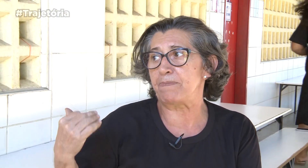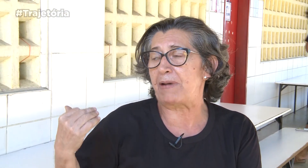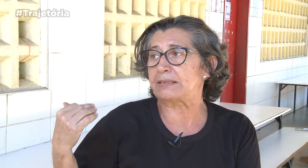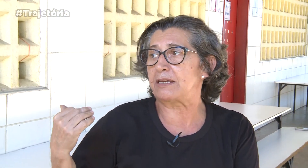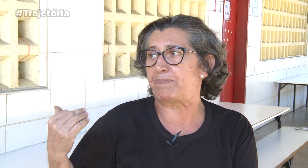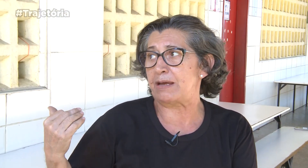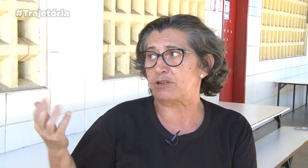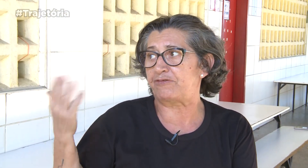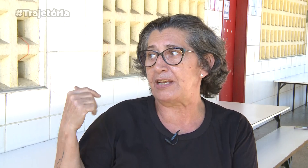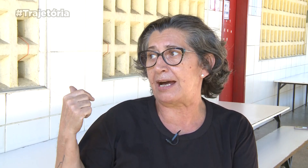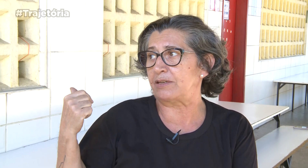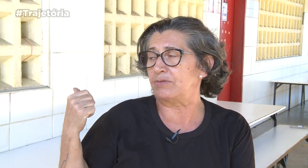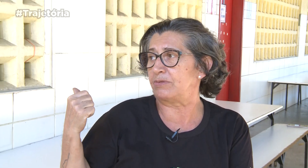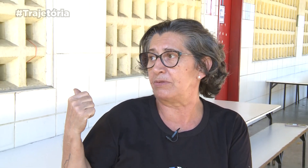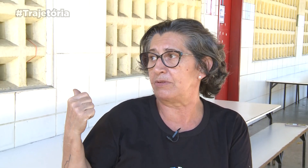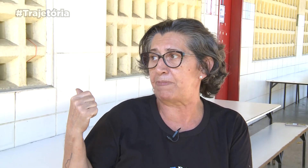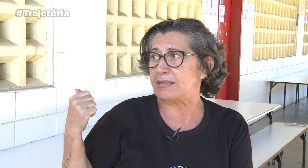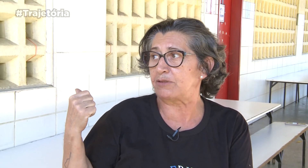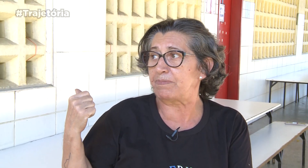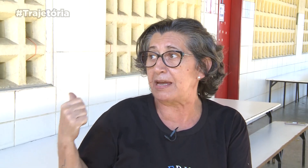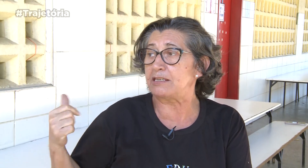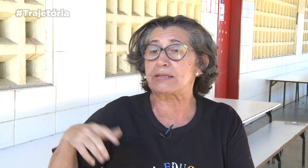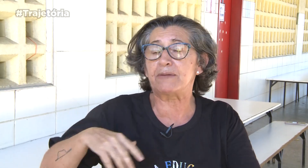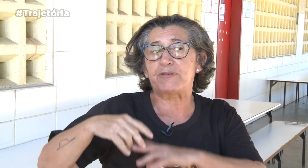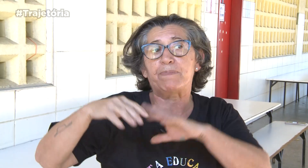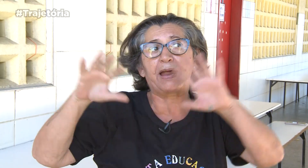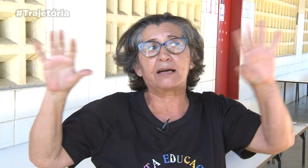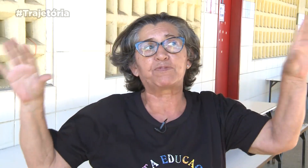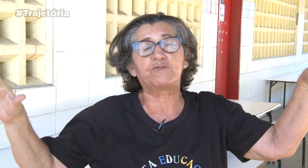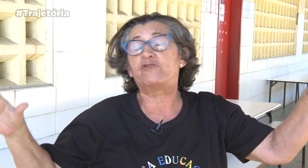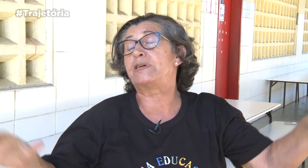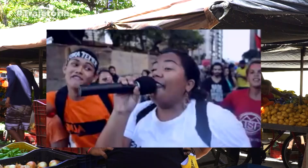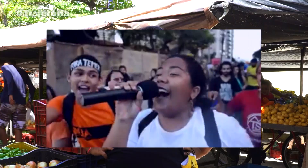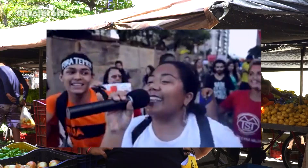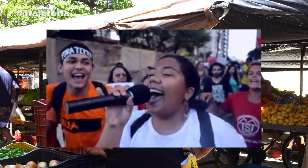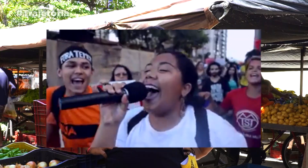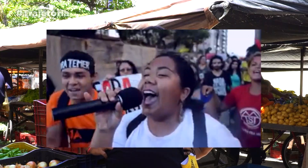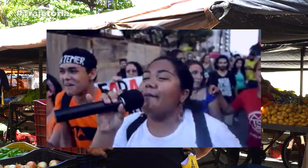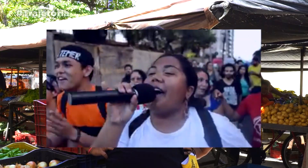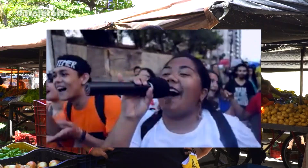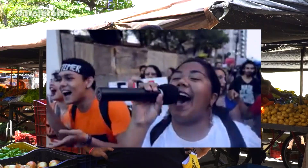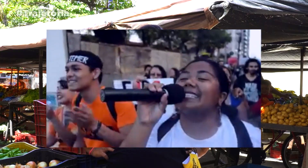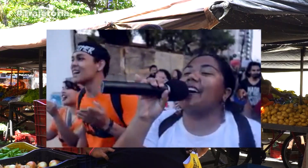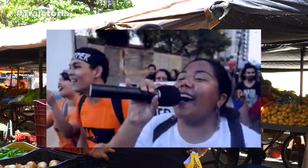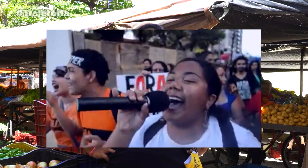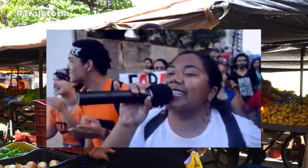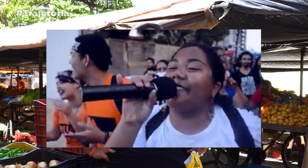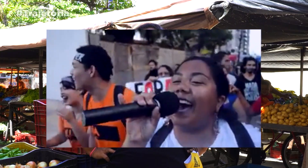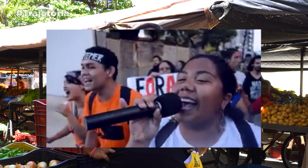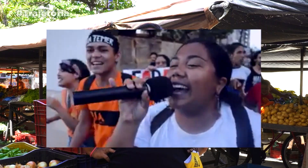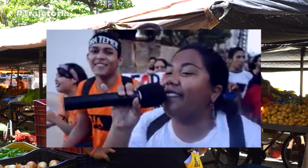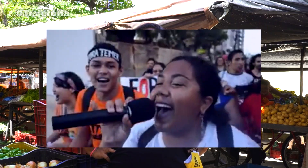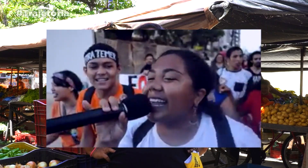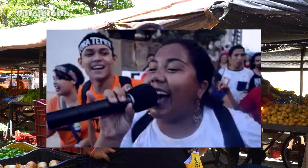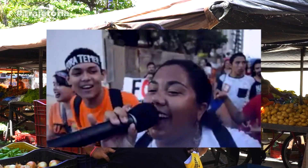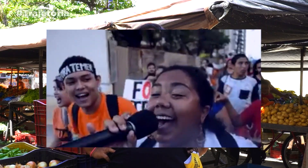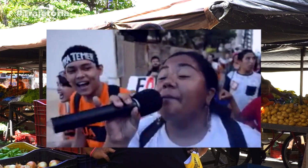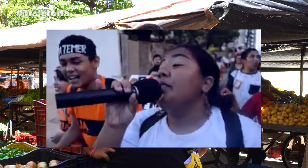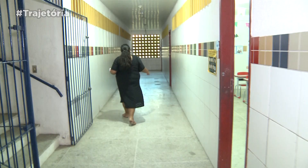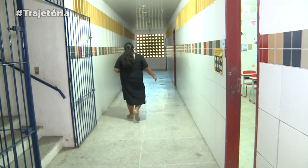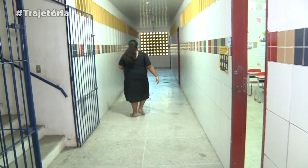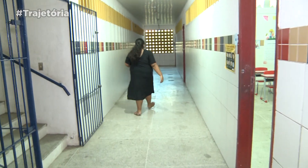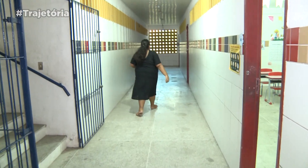dedica a cada aluno alfabetizado. As duas já se conheciam dos movimentos sociais e em